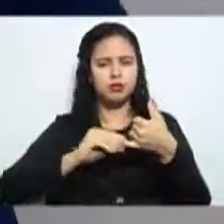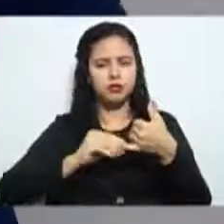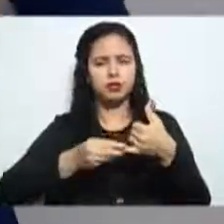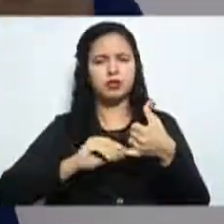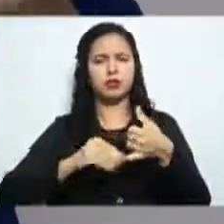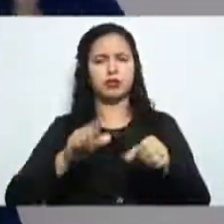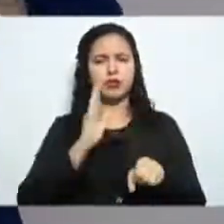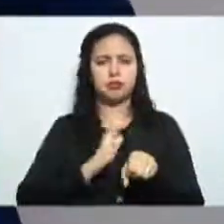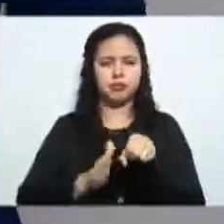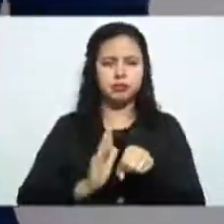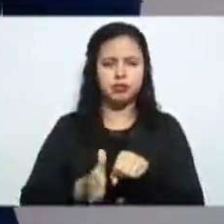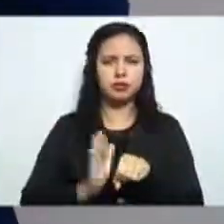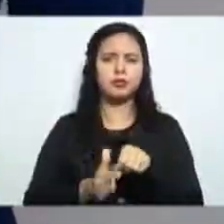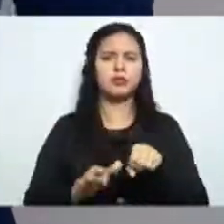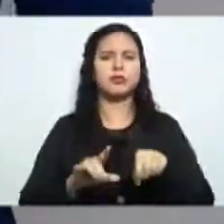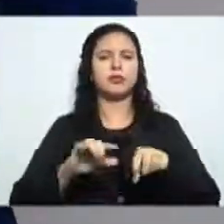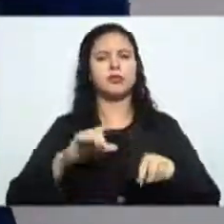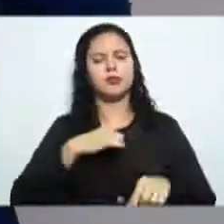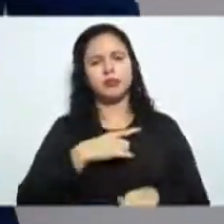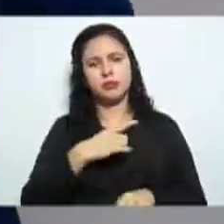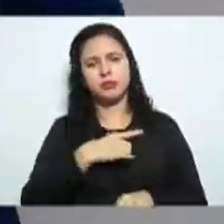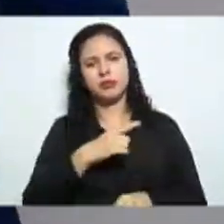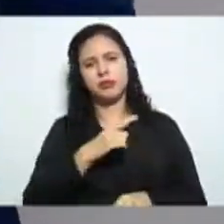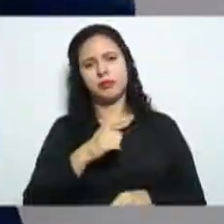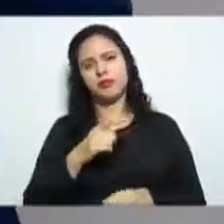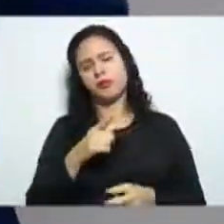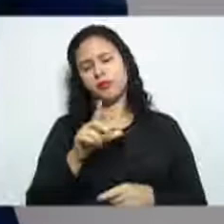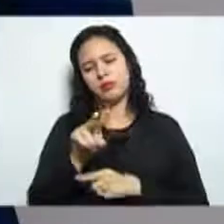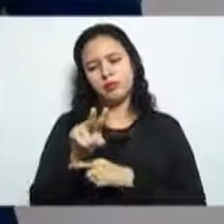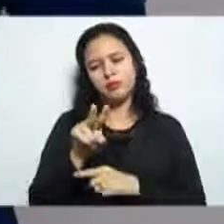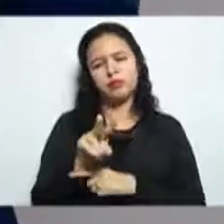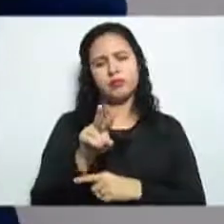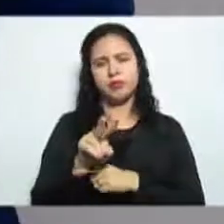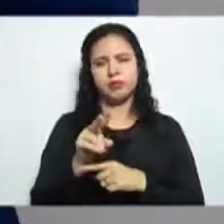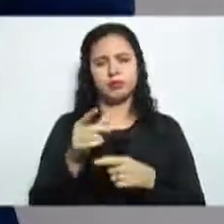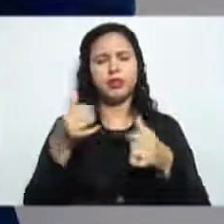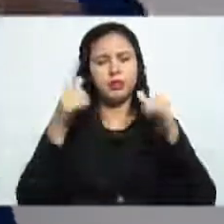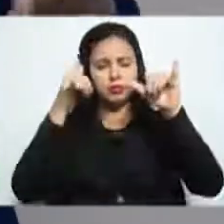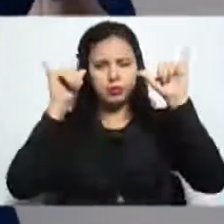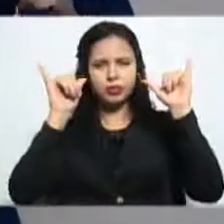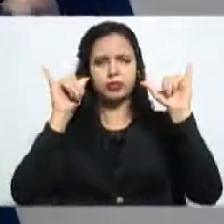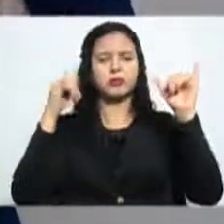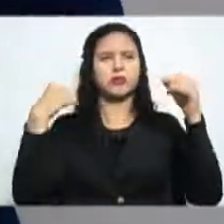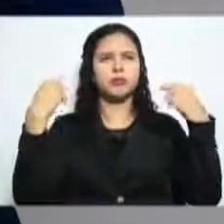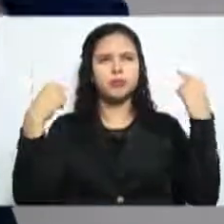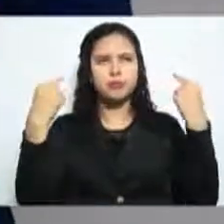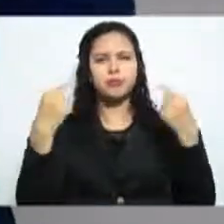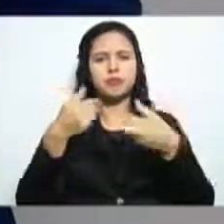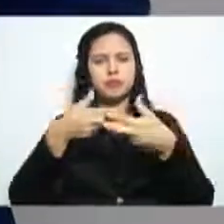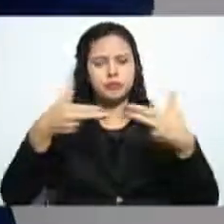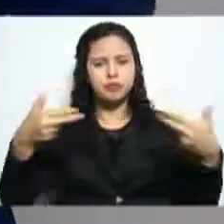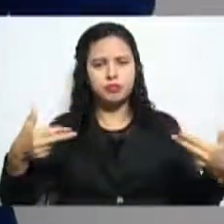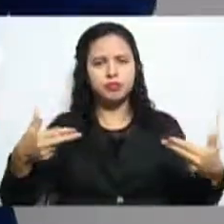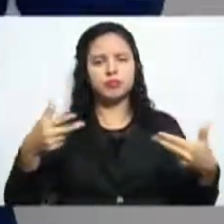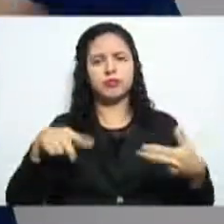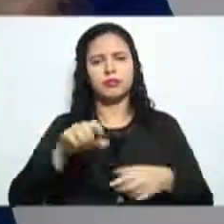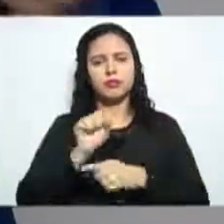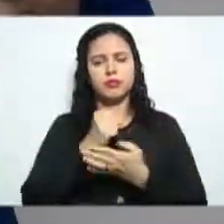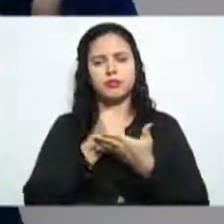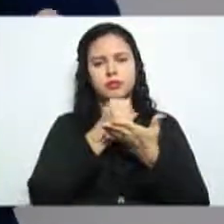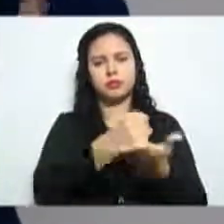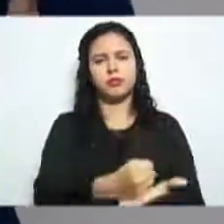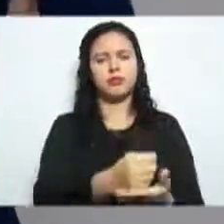muitos outros. E ainda se destaca na criação de bovinos, ovinos e caprinos, contribuindo assim para que o estado